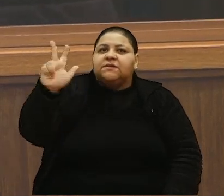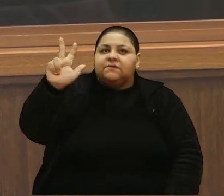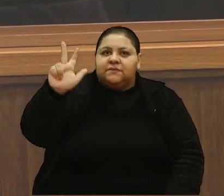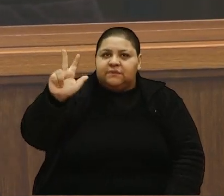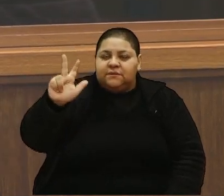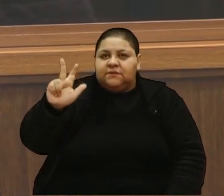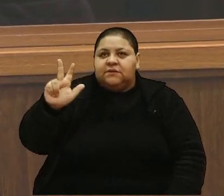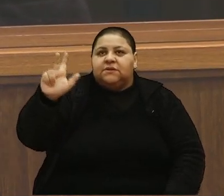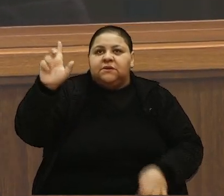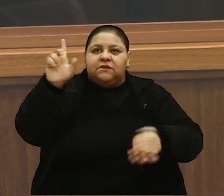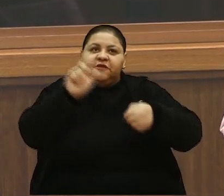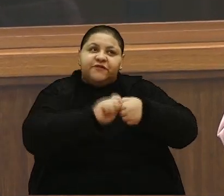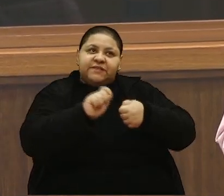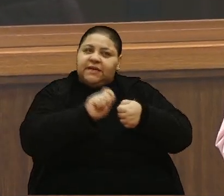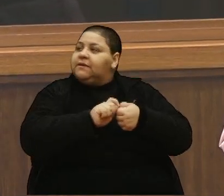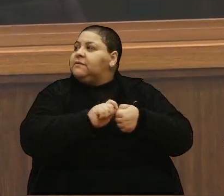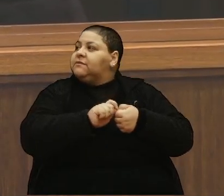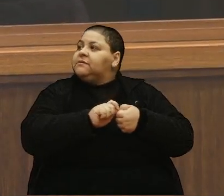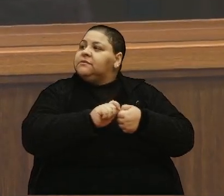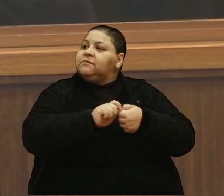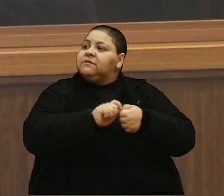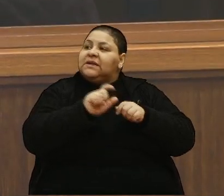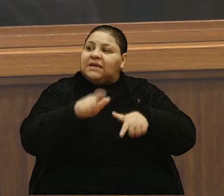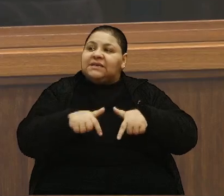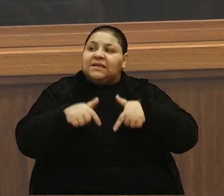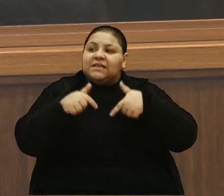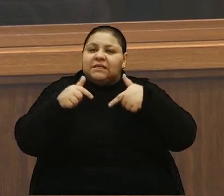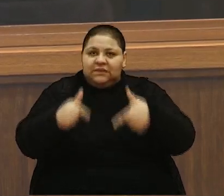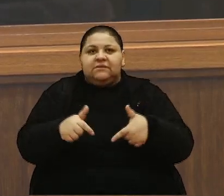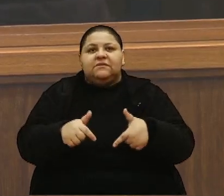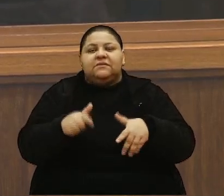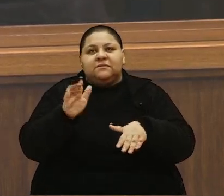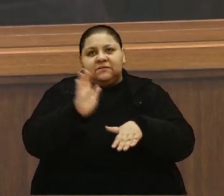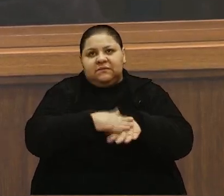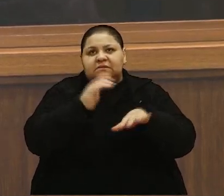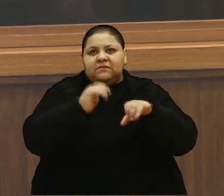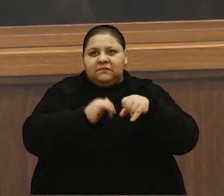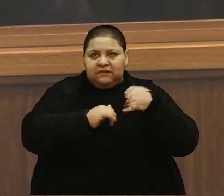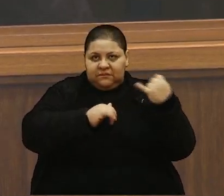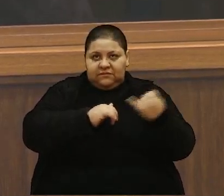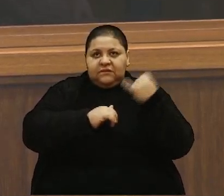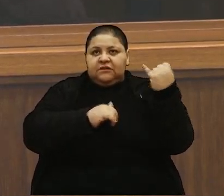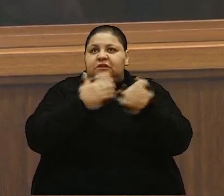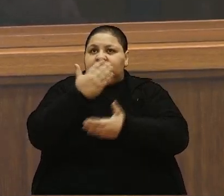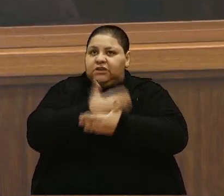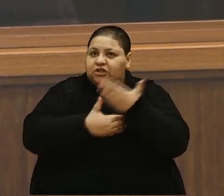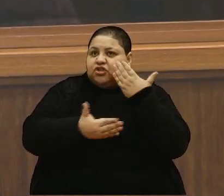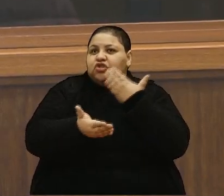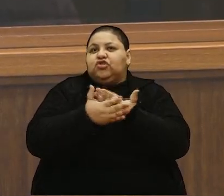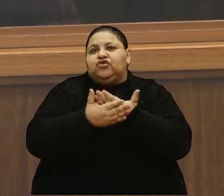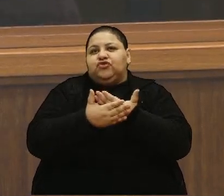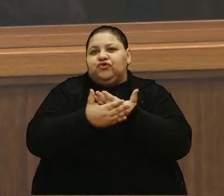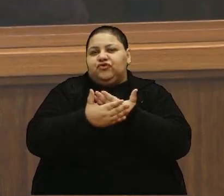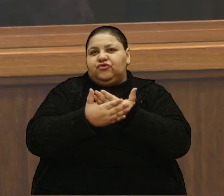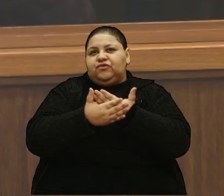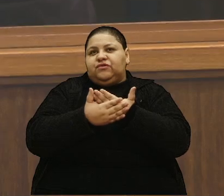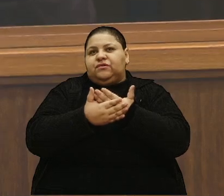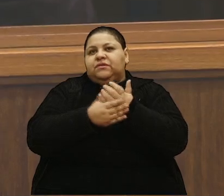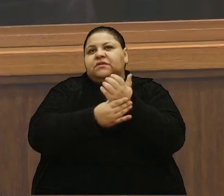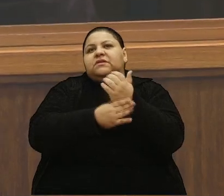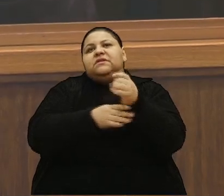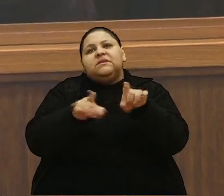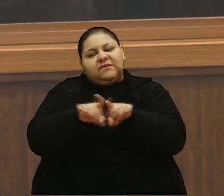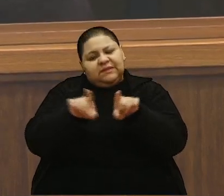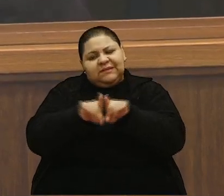e fizer esta ação, mais importante tudo isso que a gente vem falando aqui. Sem contar